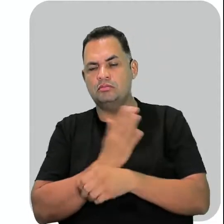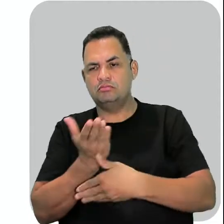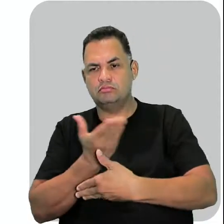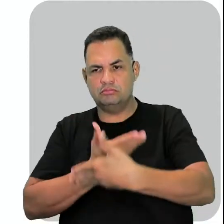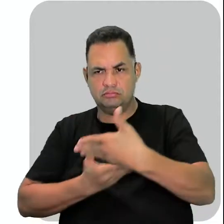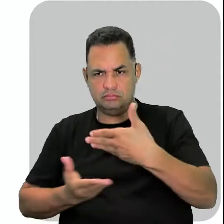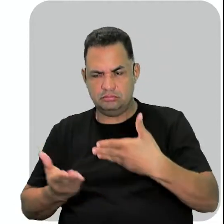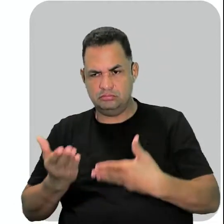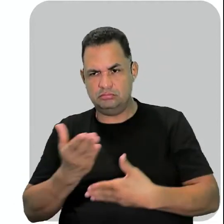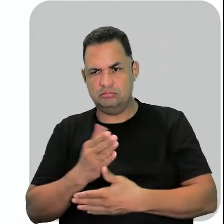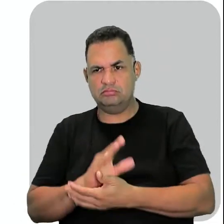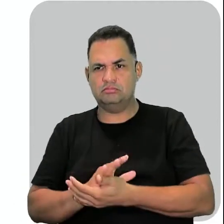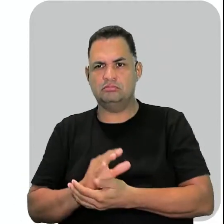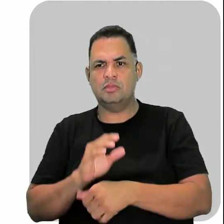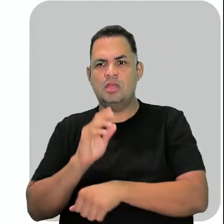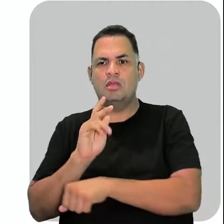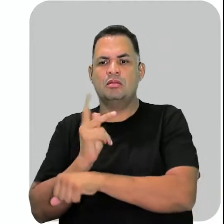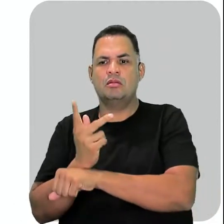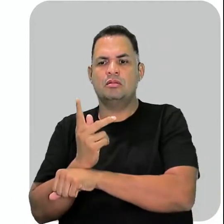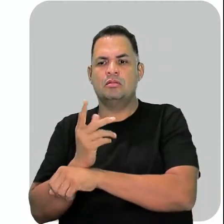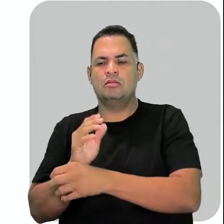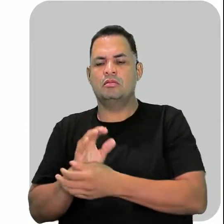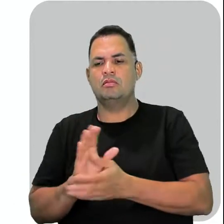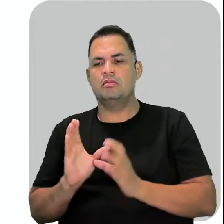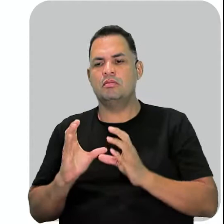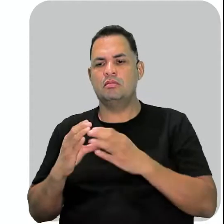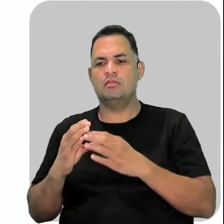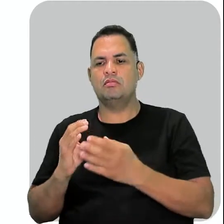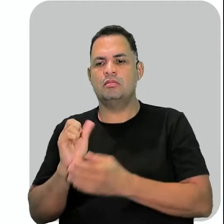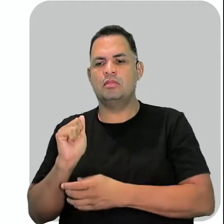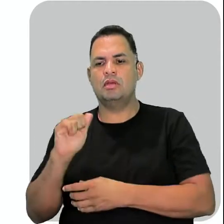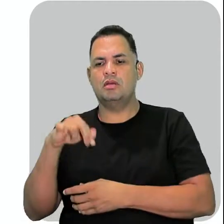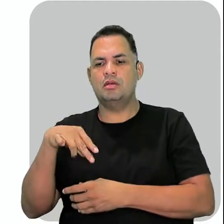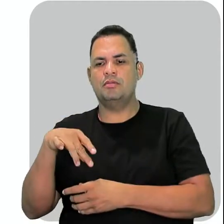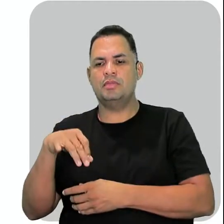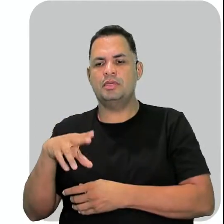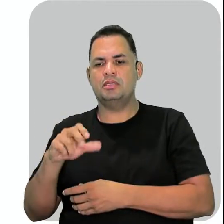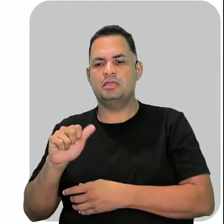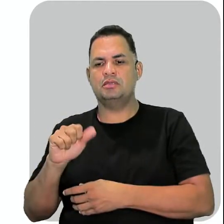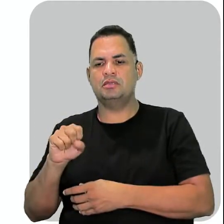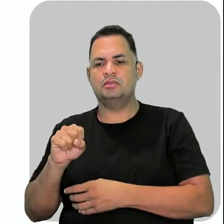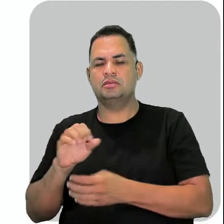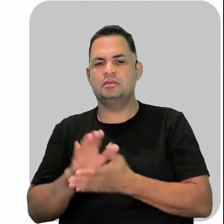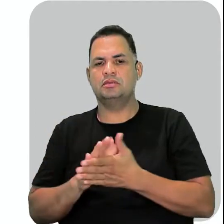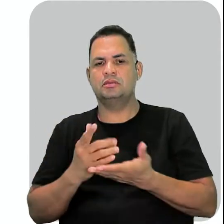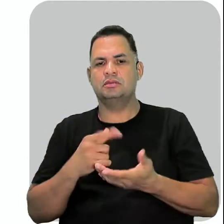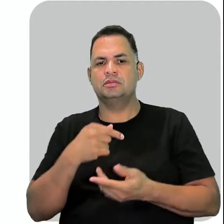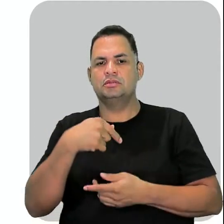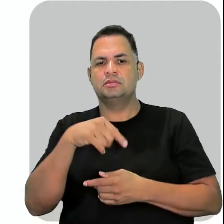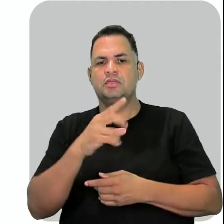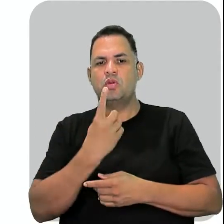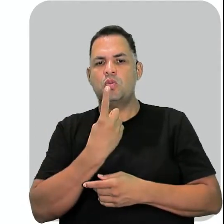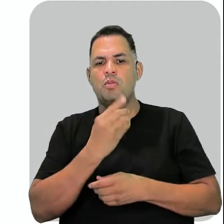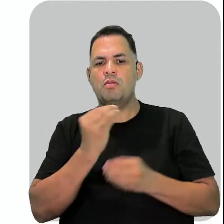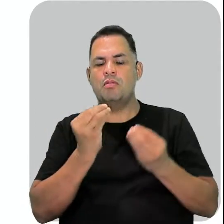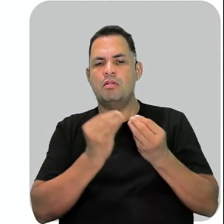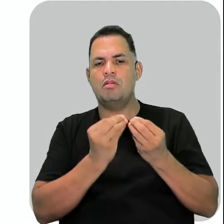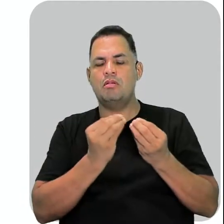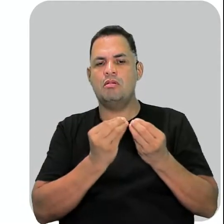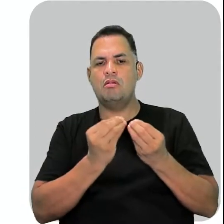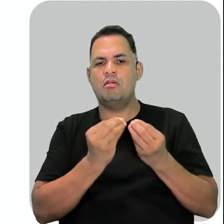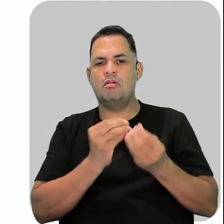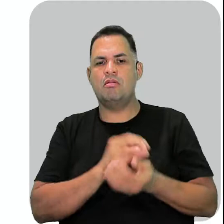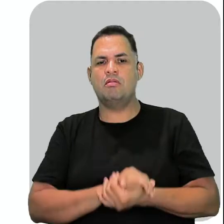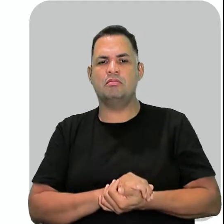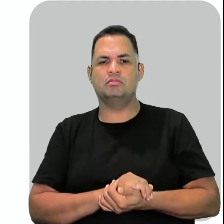com esse hidrogênio aqui do grupo das aminas, nós vamos ter a saída de uma molécula,